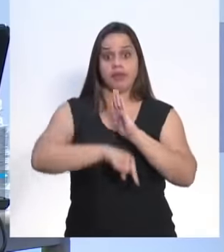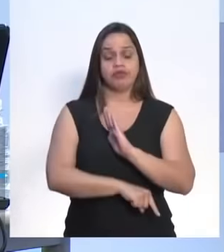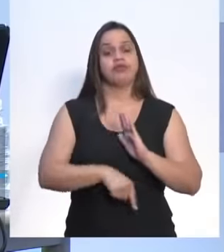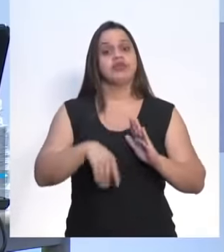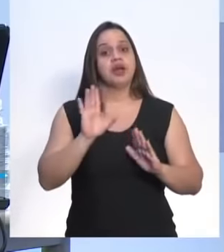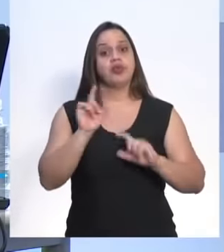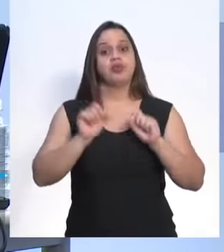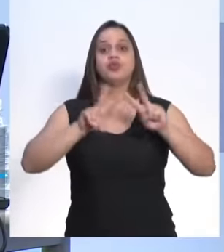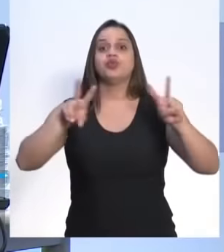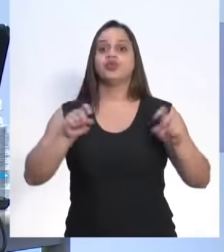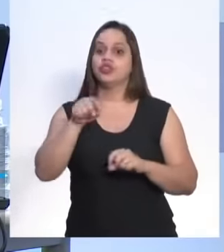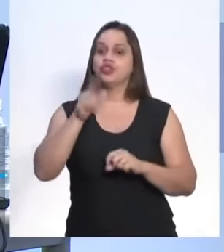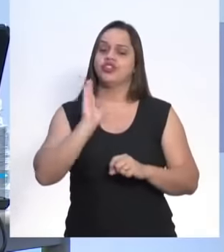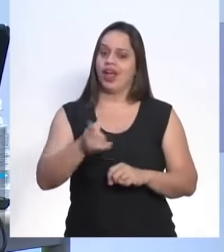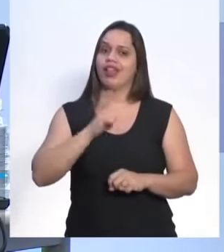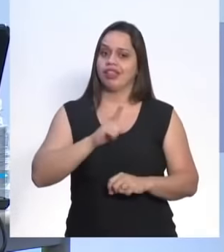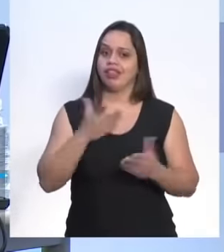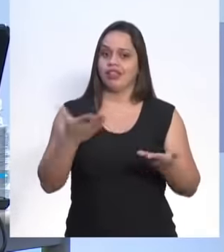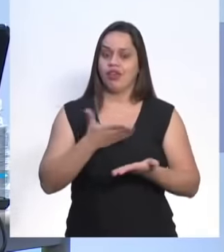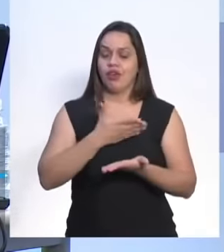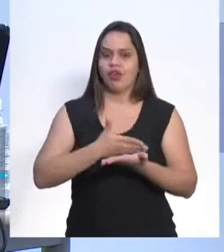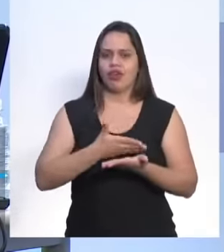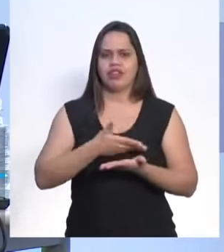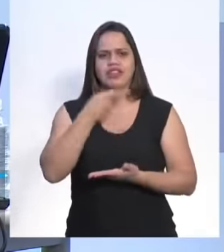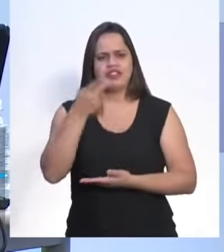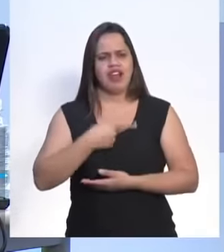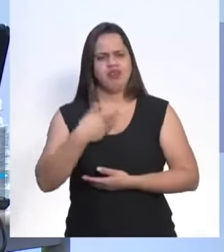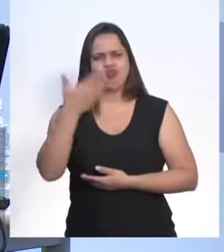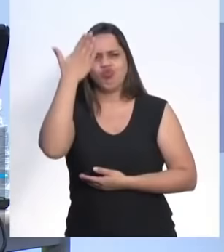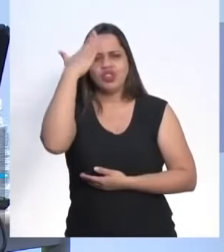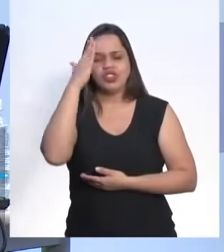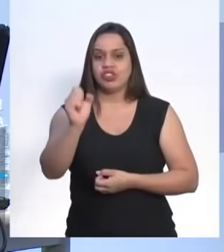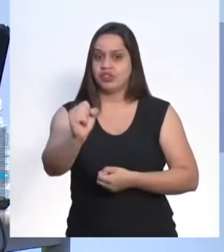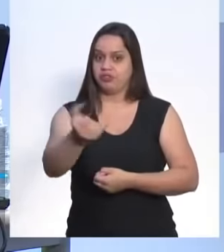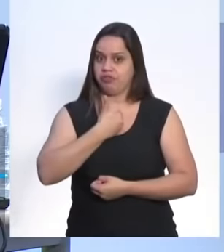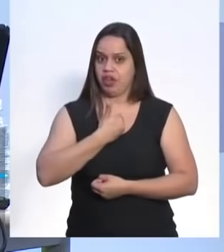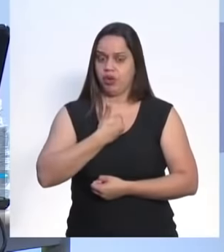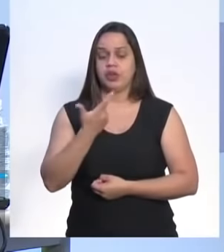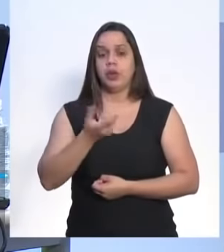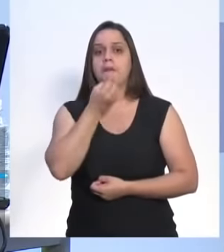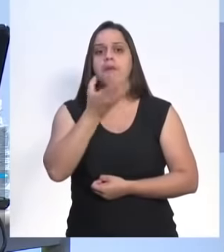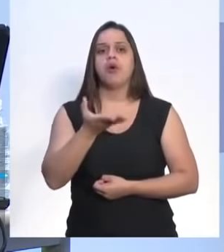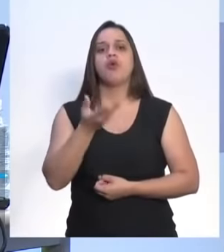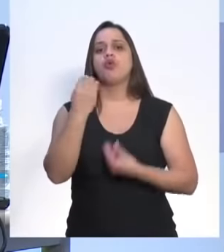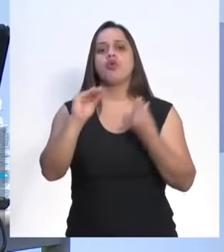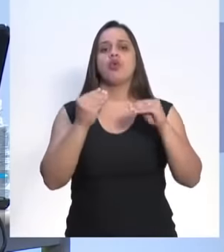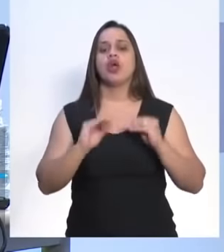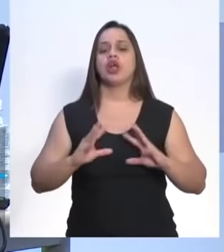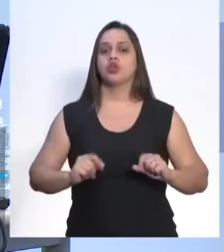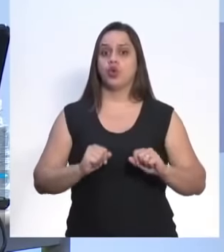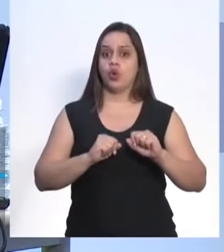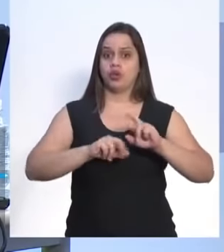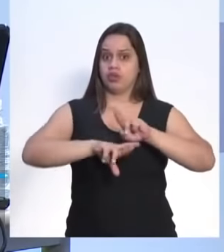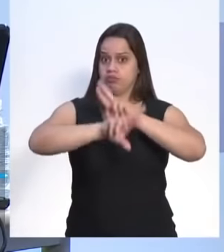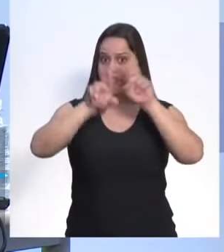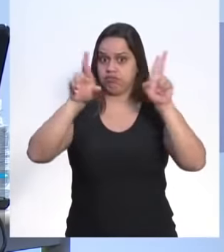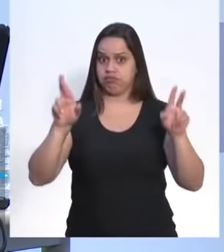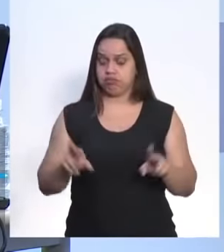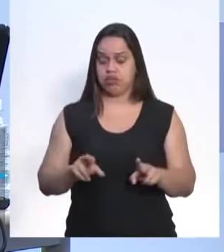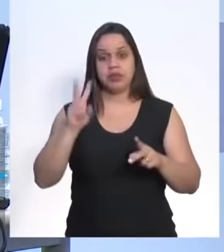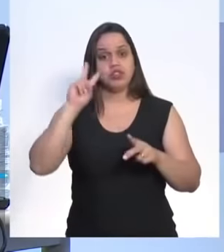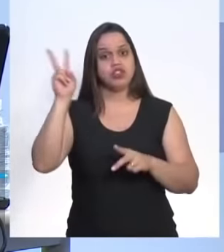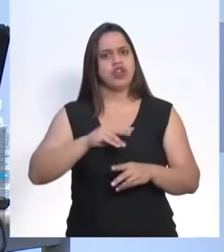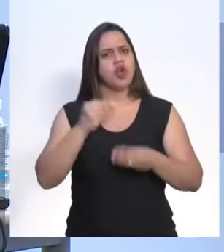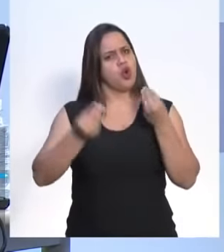justamente essa questão que vocês tiveram agora. Eu não entendi, né? Então, é bom a gente colocar as variações para vocês entenderem como funciona, como que a nossa língua